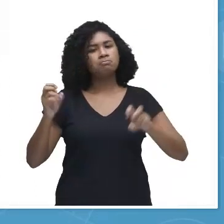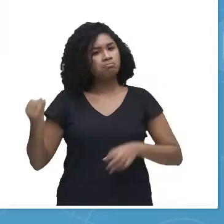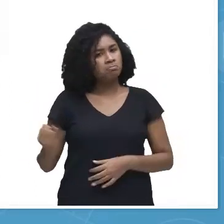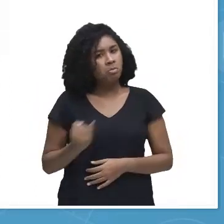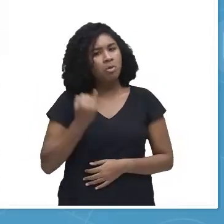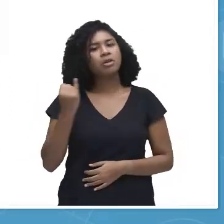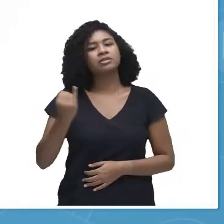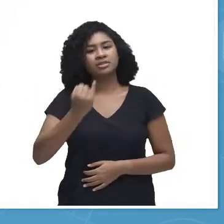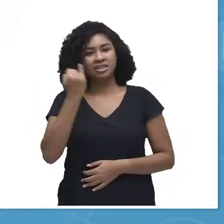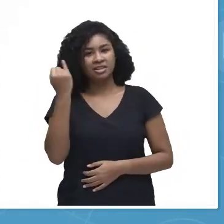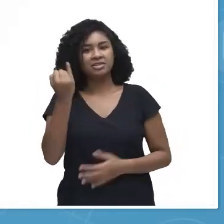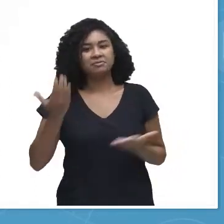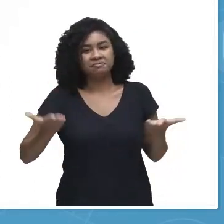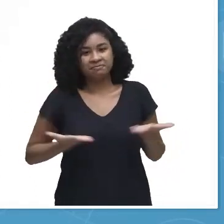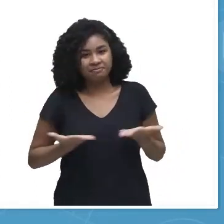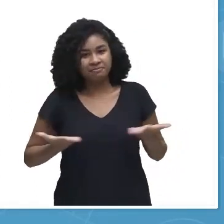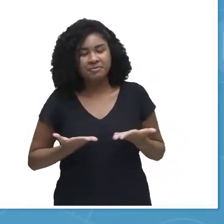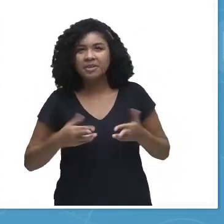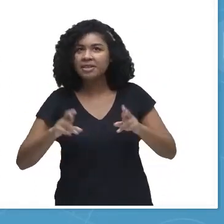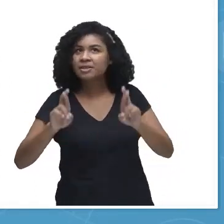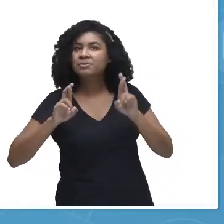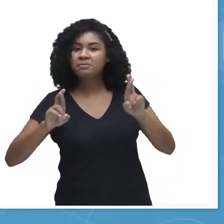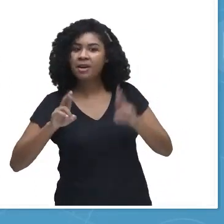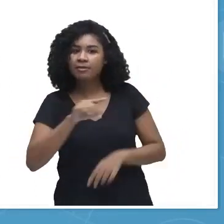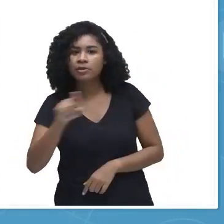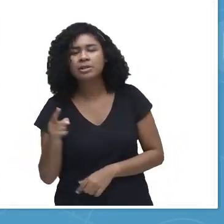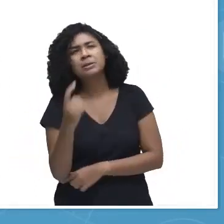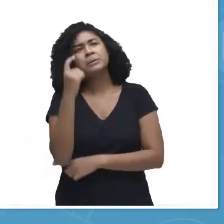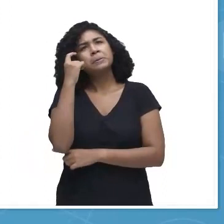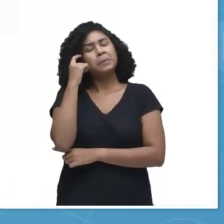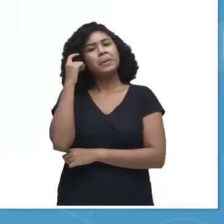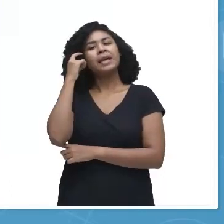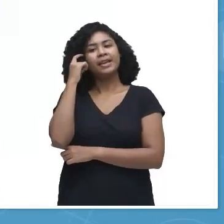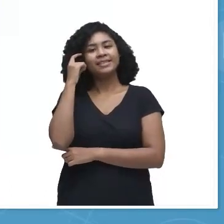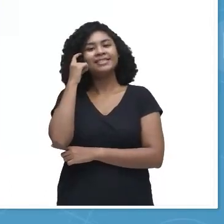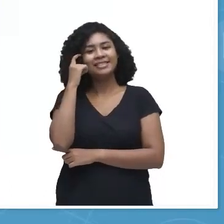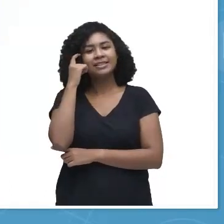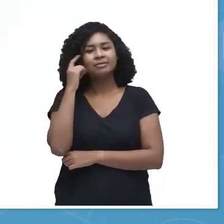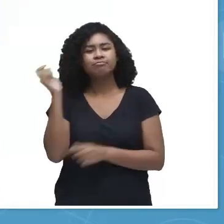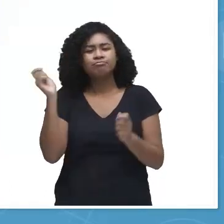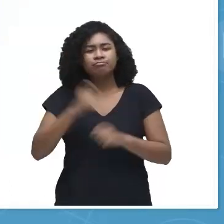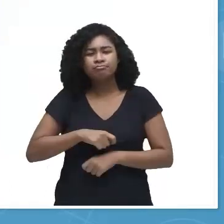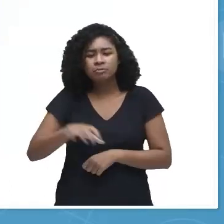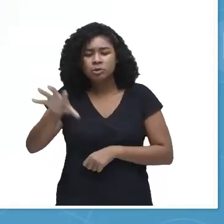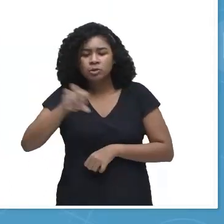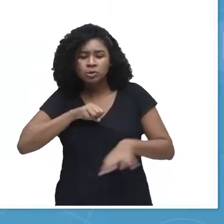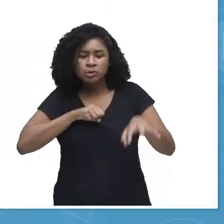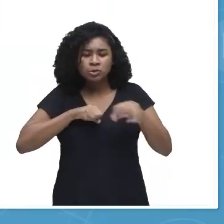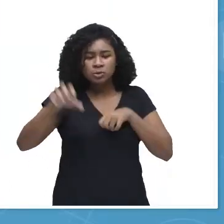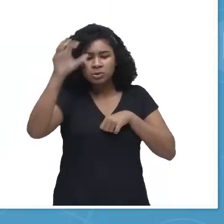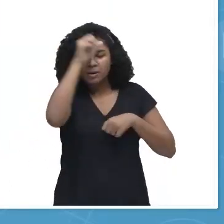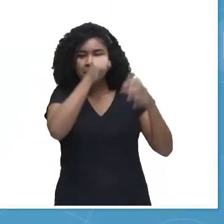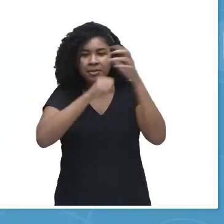relevante que vamos abordar nesse momento. Eu espero que vocês reflitam um pouco nessa aula e extraiam o máximo de conteúdo possível